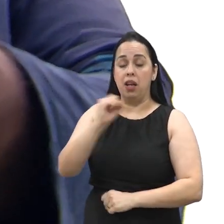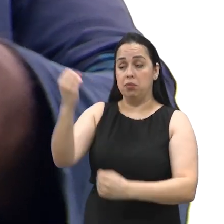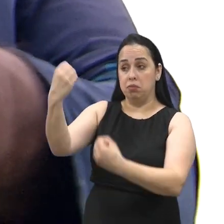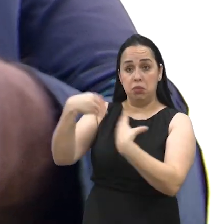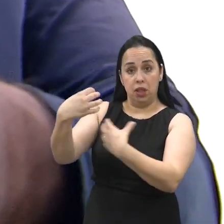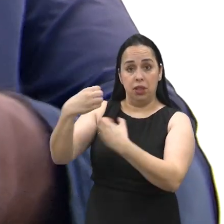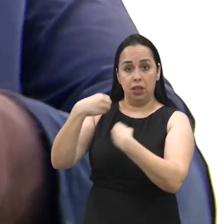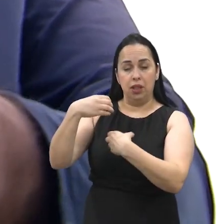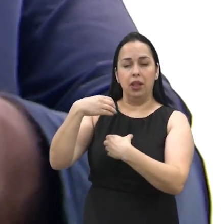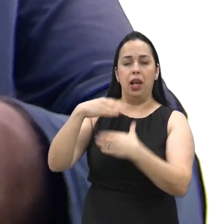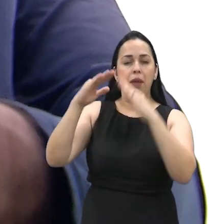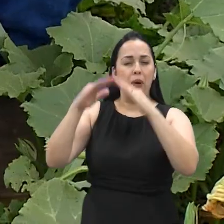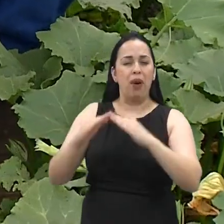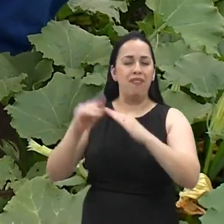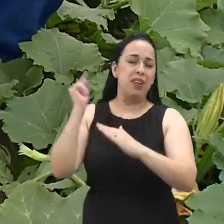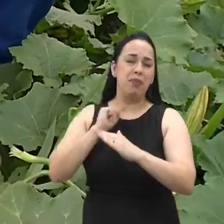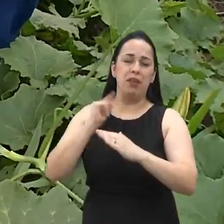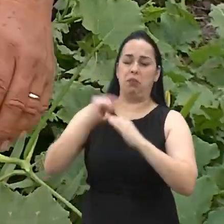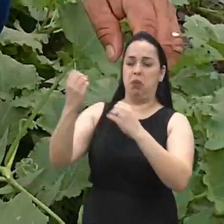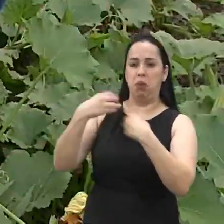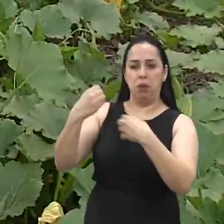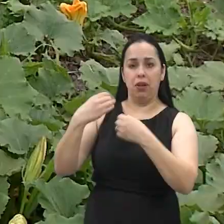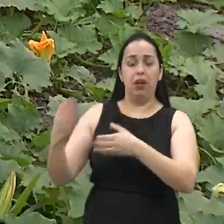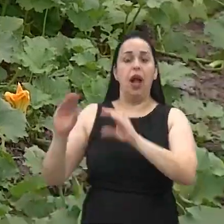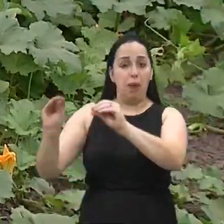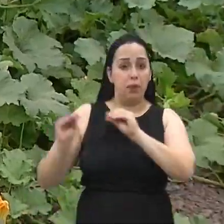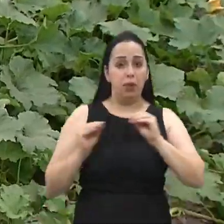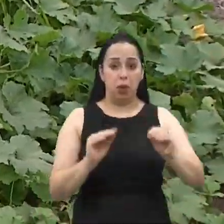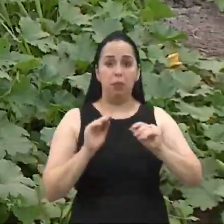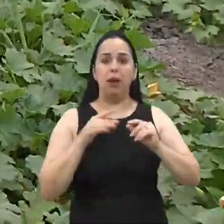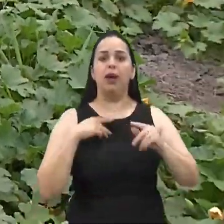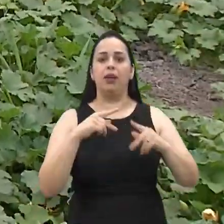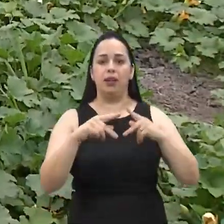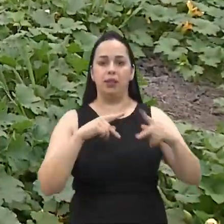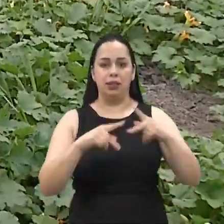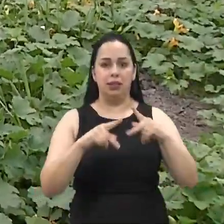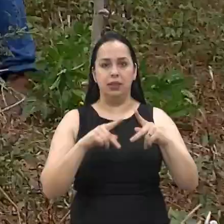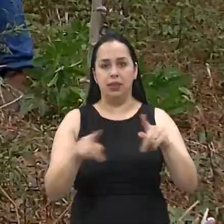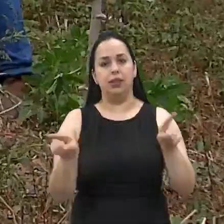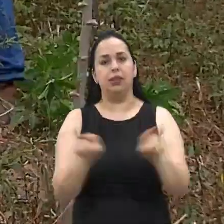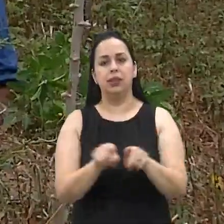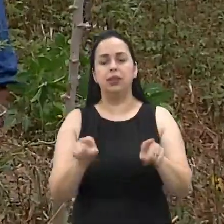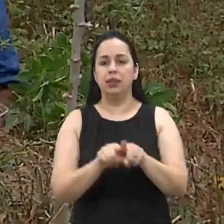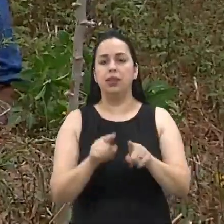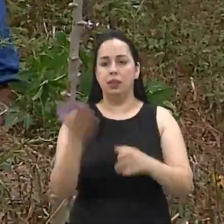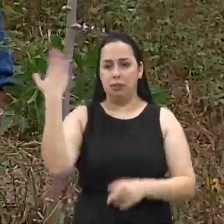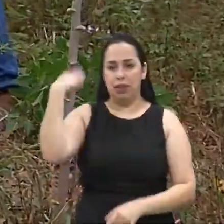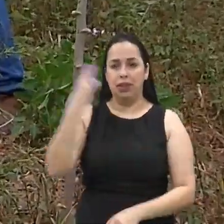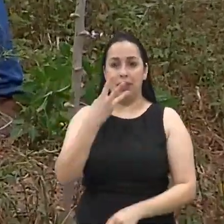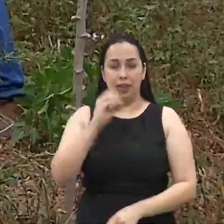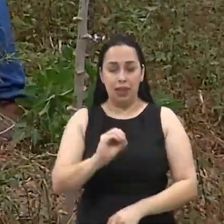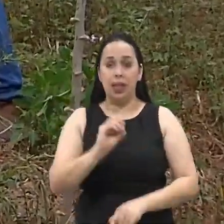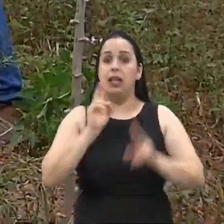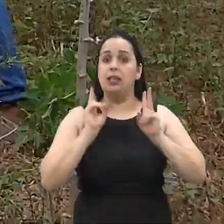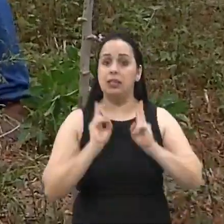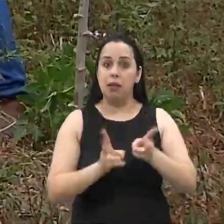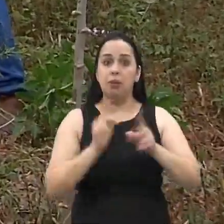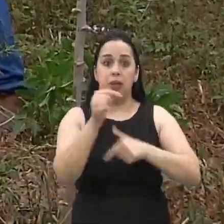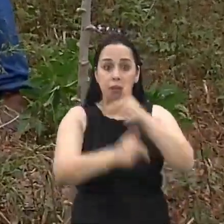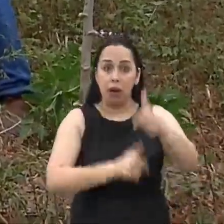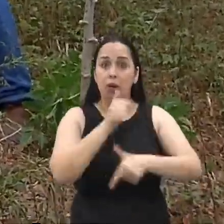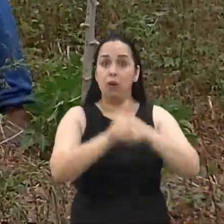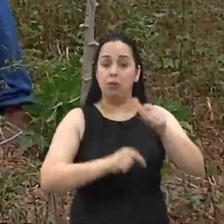ainda morava em Minas Gerais. E desde que chegou em São José dos Campos, há 30 anos, tira o sustento da agricultura